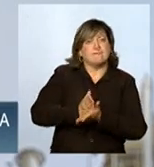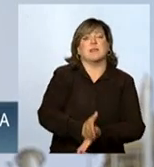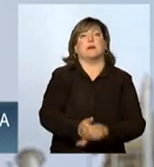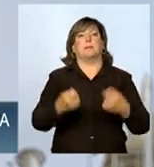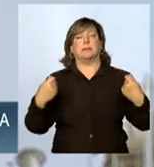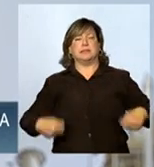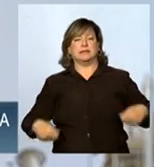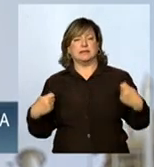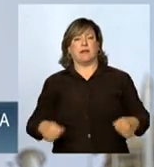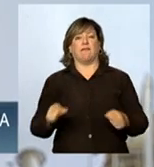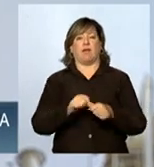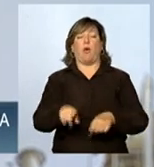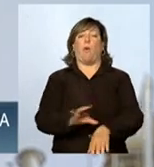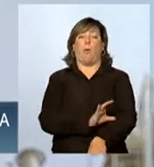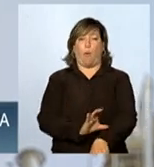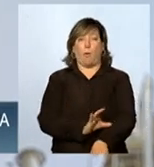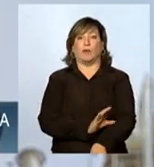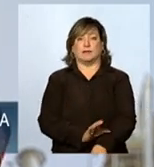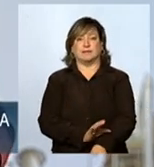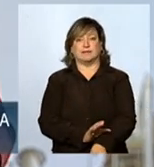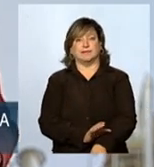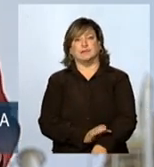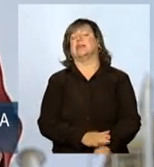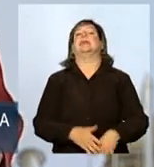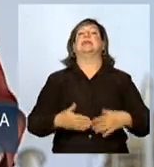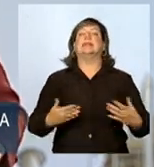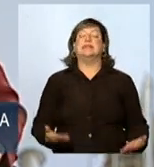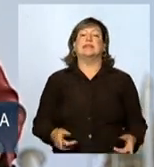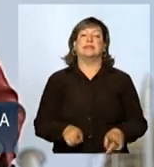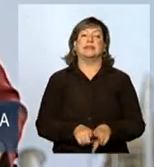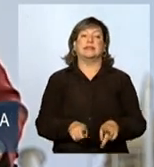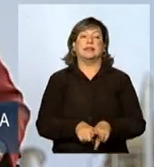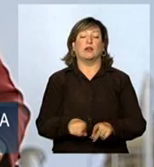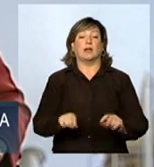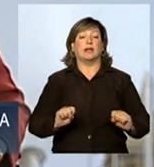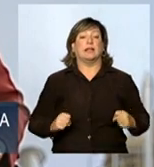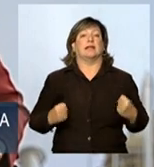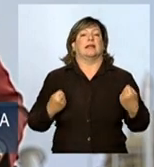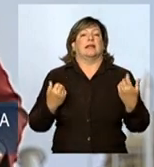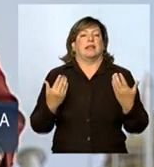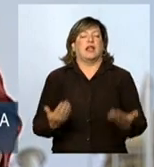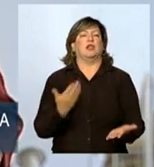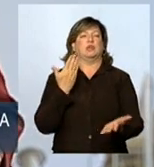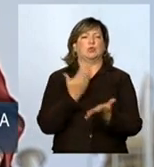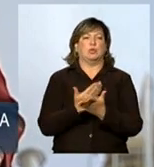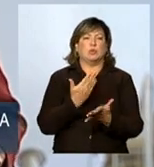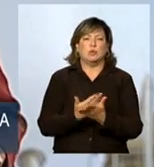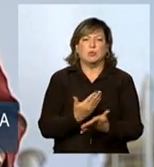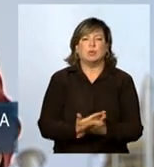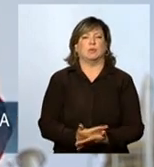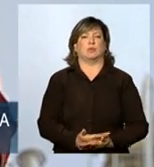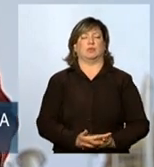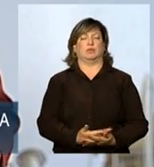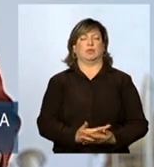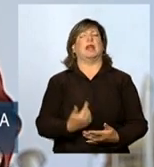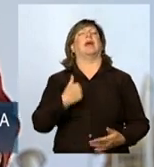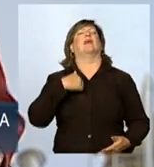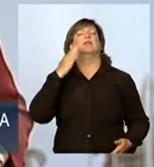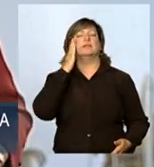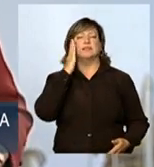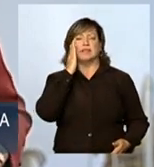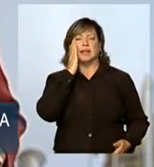para fazer um curso. E se dedicaram e estudaram. E eu